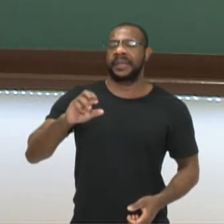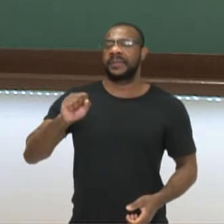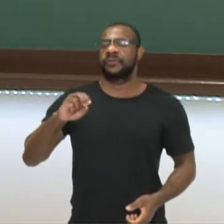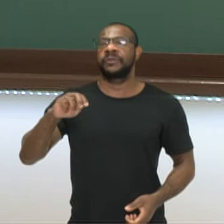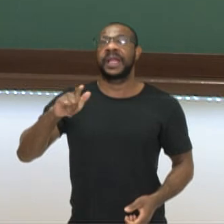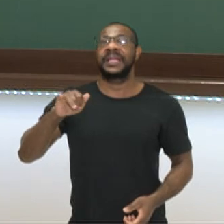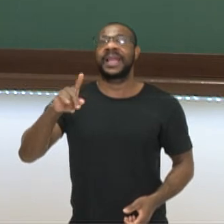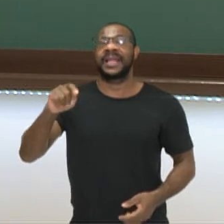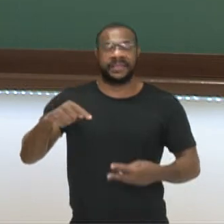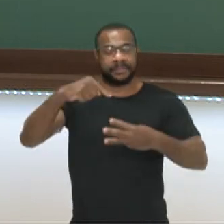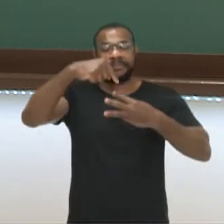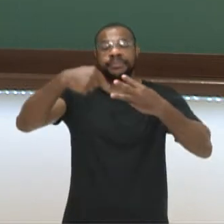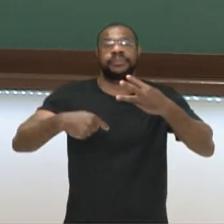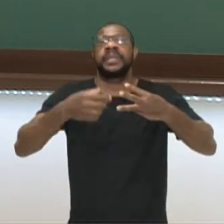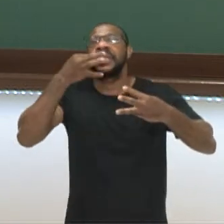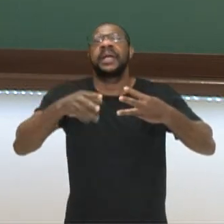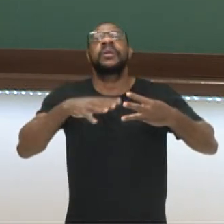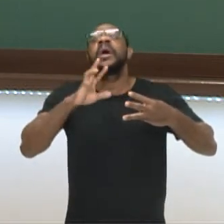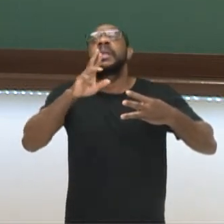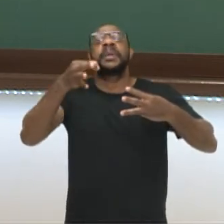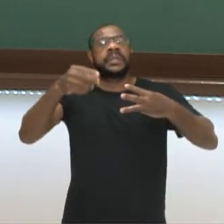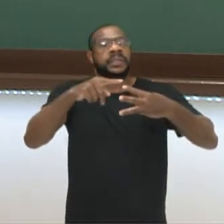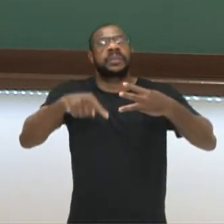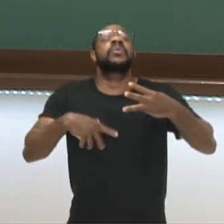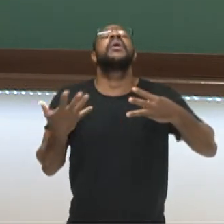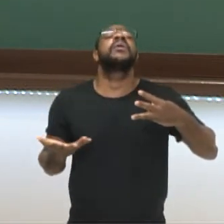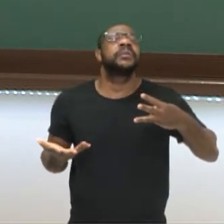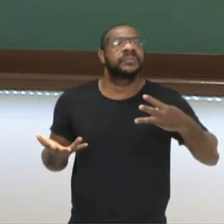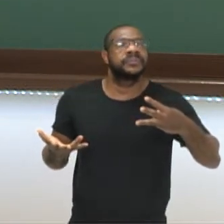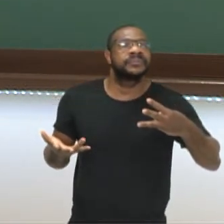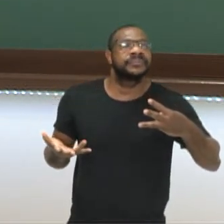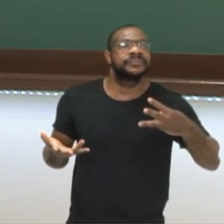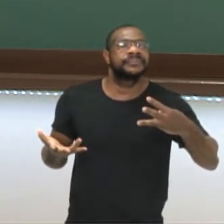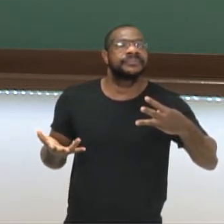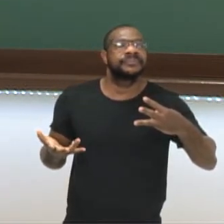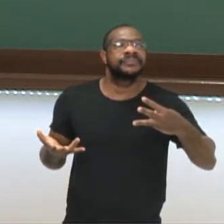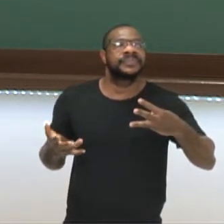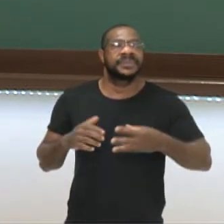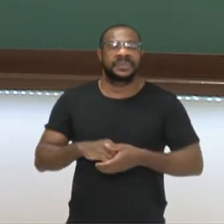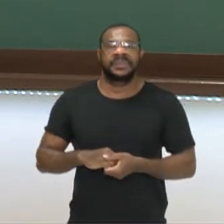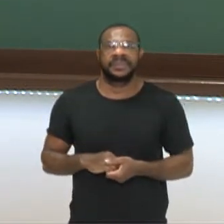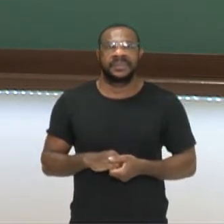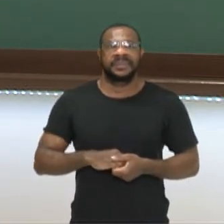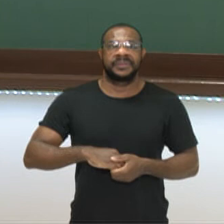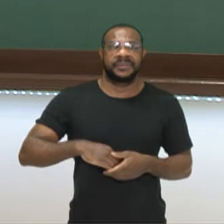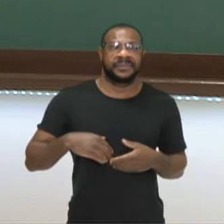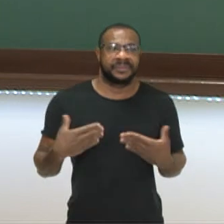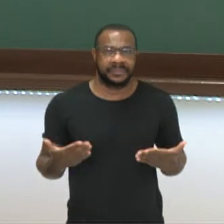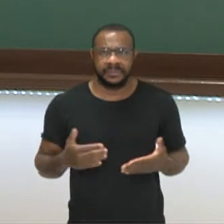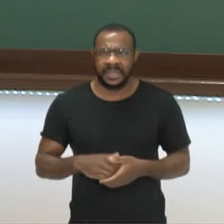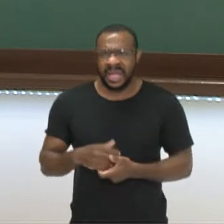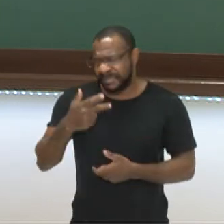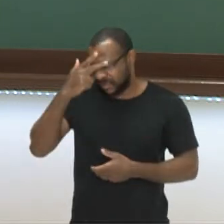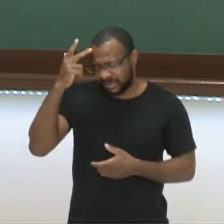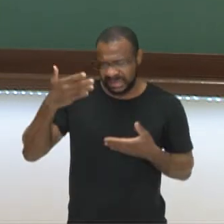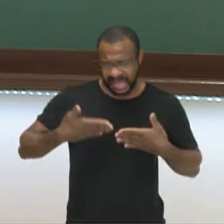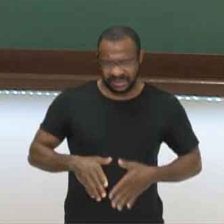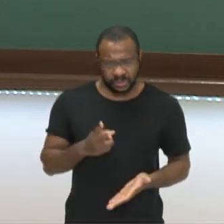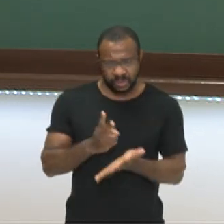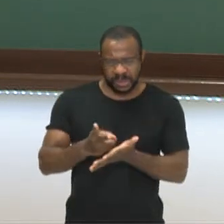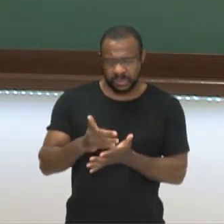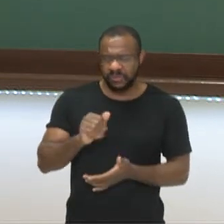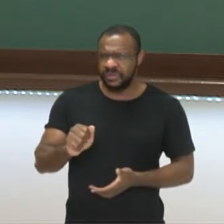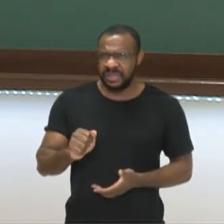Personalidade. Todas as pessoas que nascem no mesmo dia têm exatamente a mesma personalidade, certo? Claro que não. Isso é